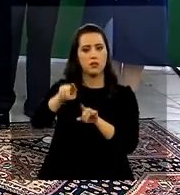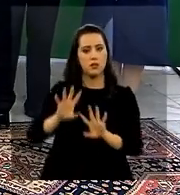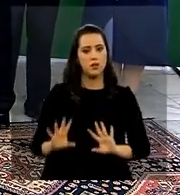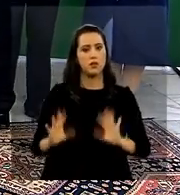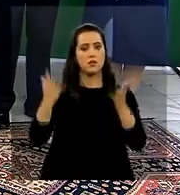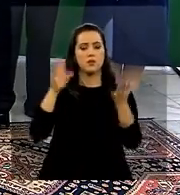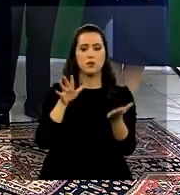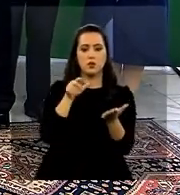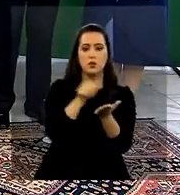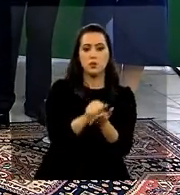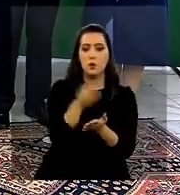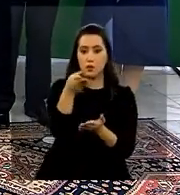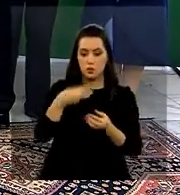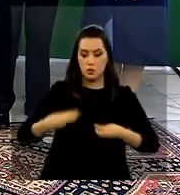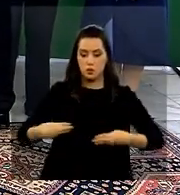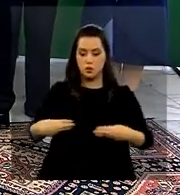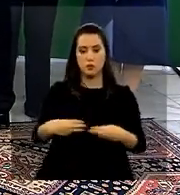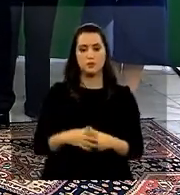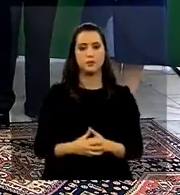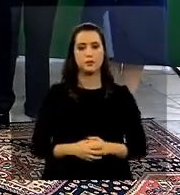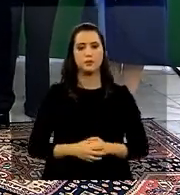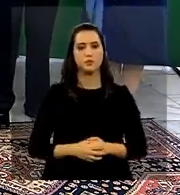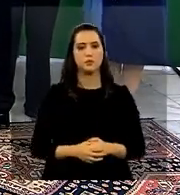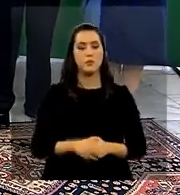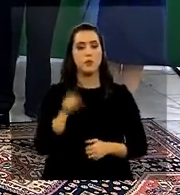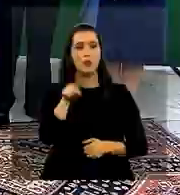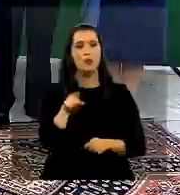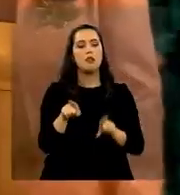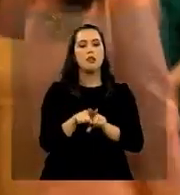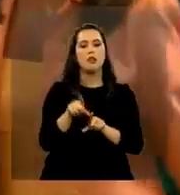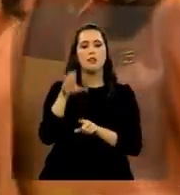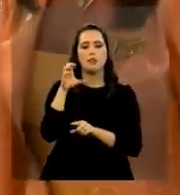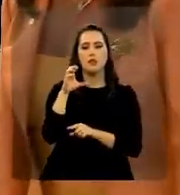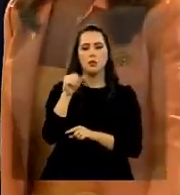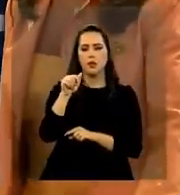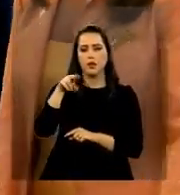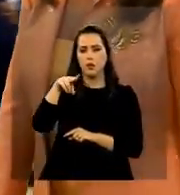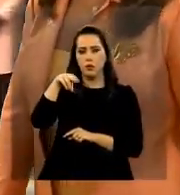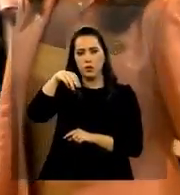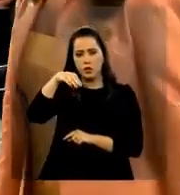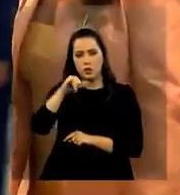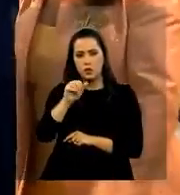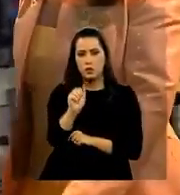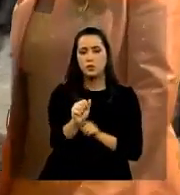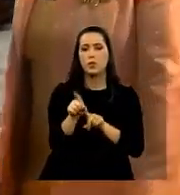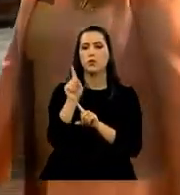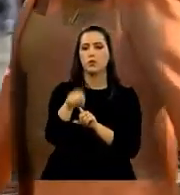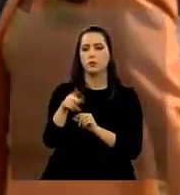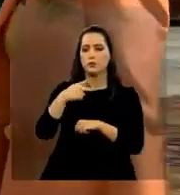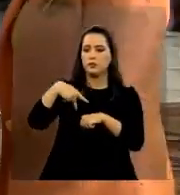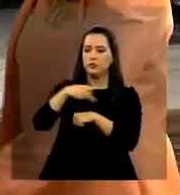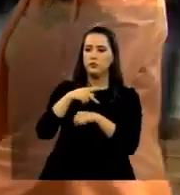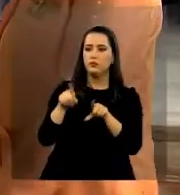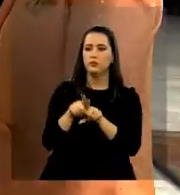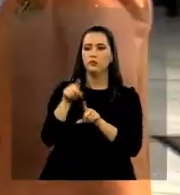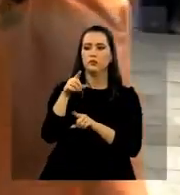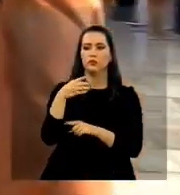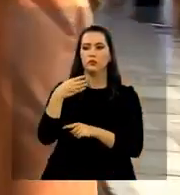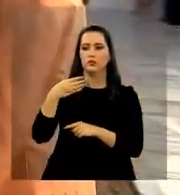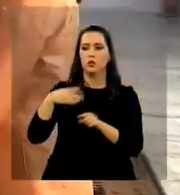Lúcia dos Ramírez, ministros, vice-presidente da República da Colômbia. Temos aí agora